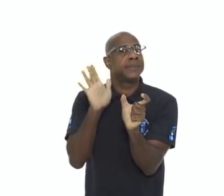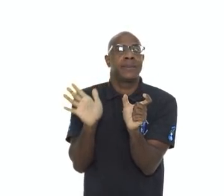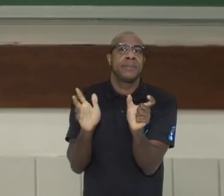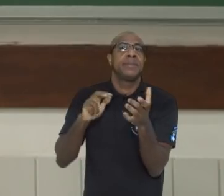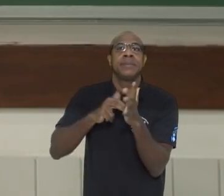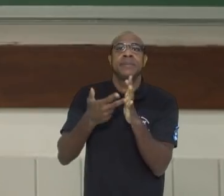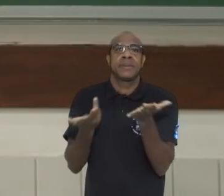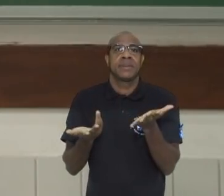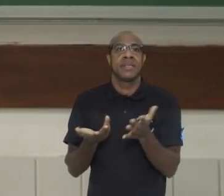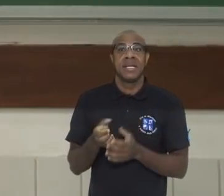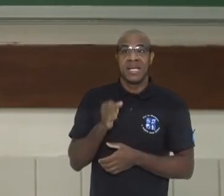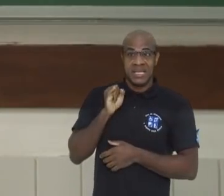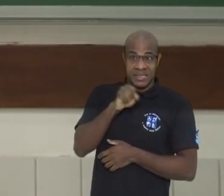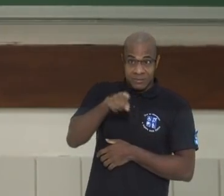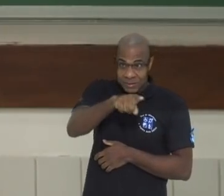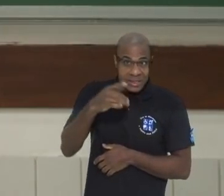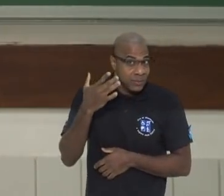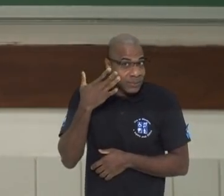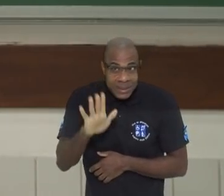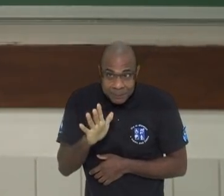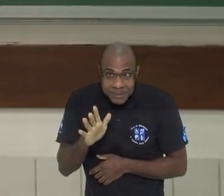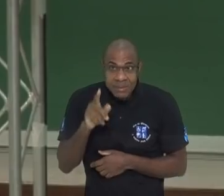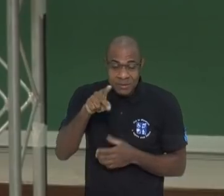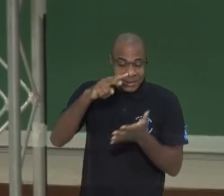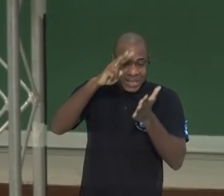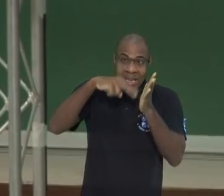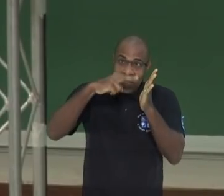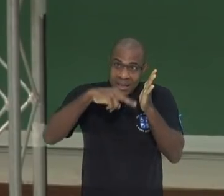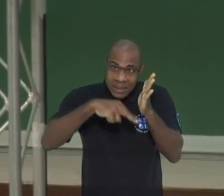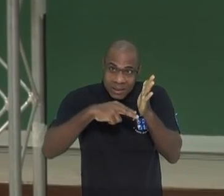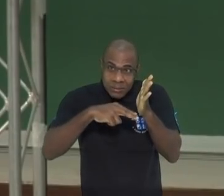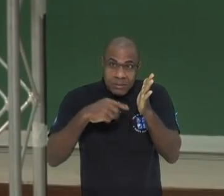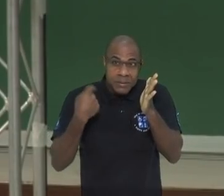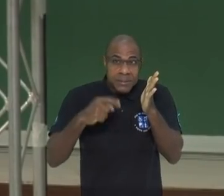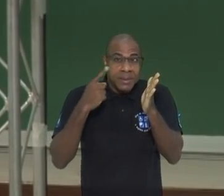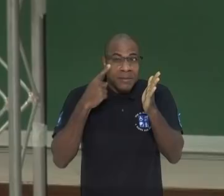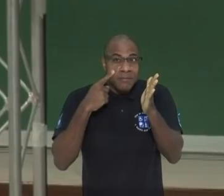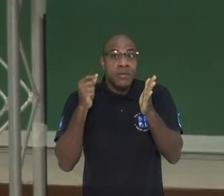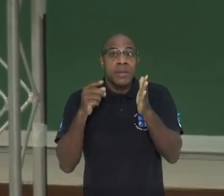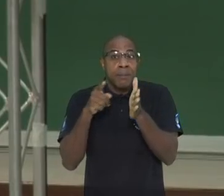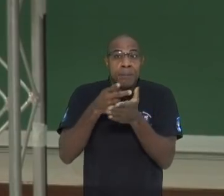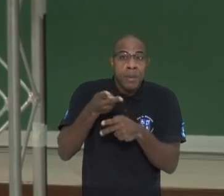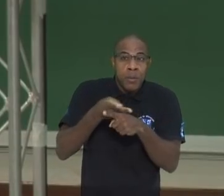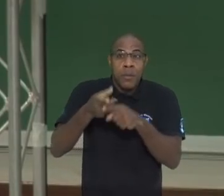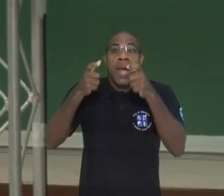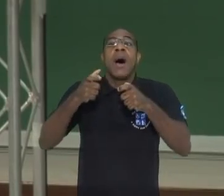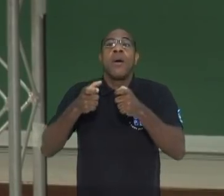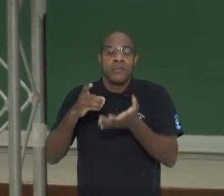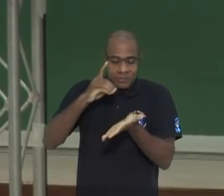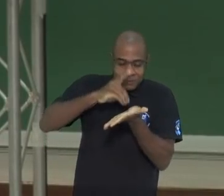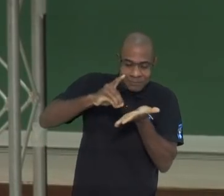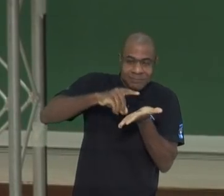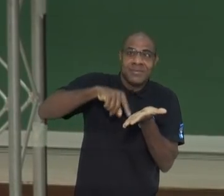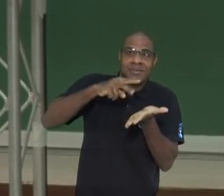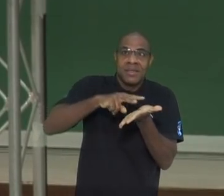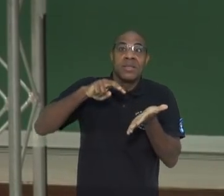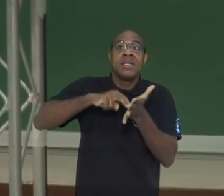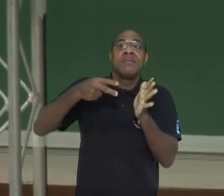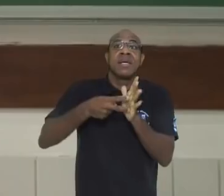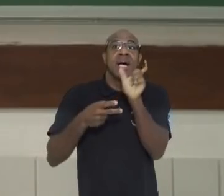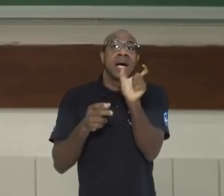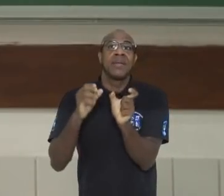que você fez ali? Você leu, então você tinha que ver no dicionário os possíveis